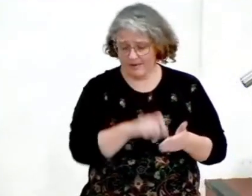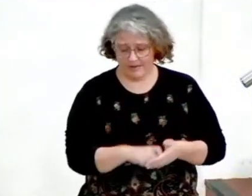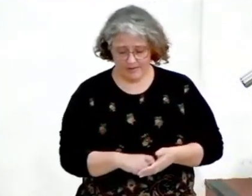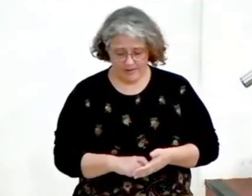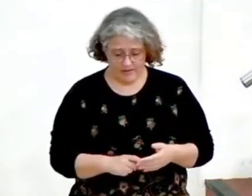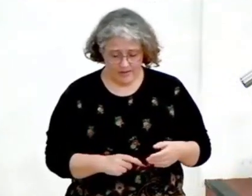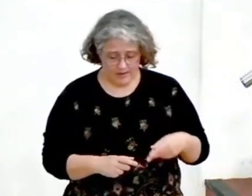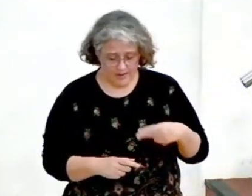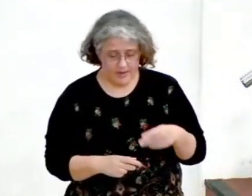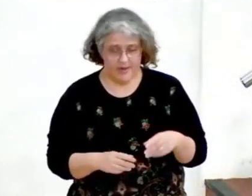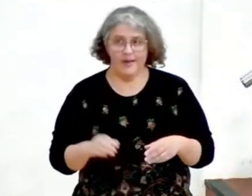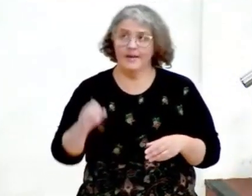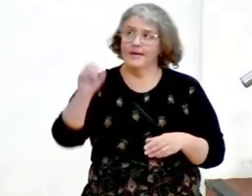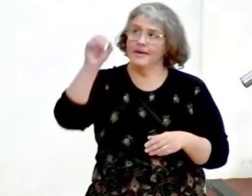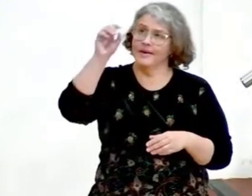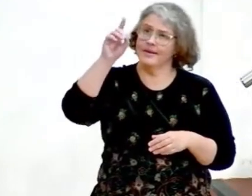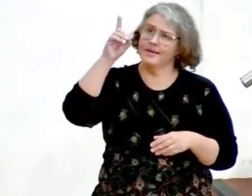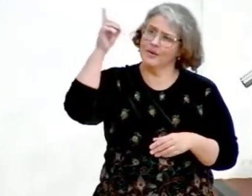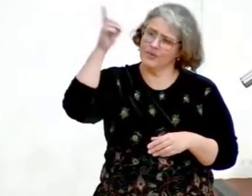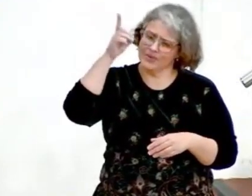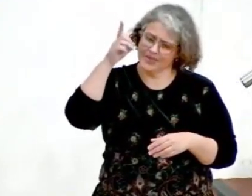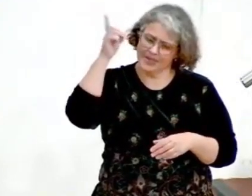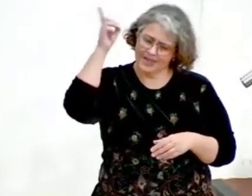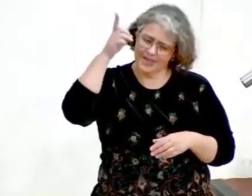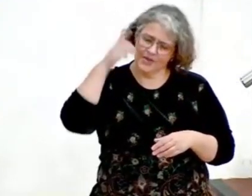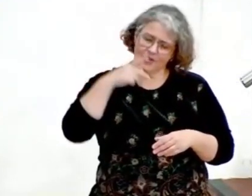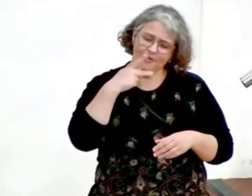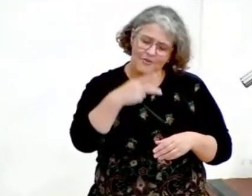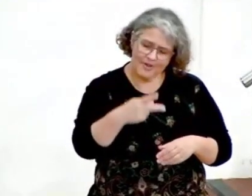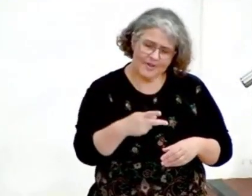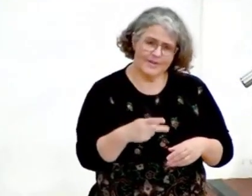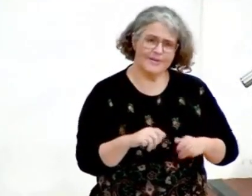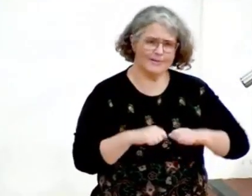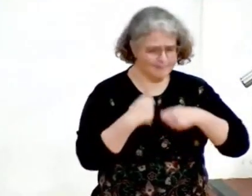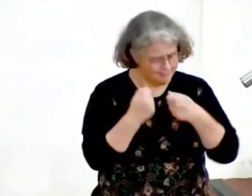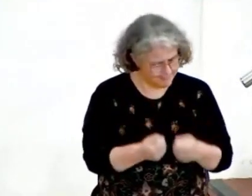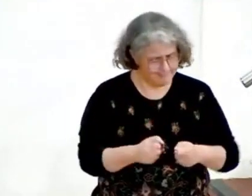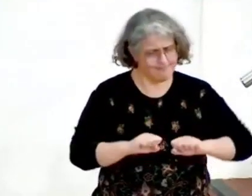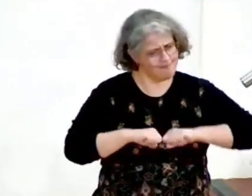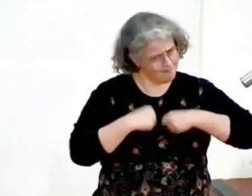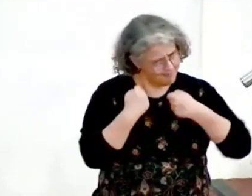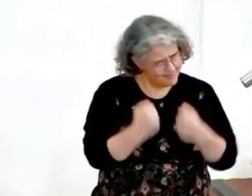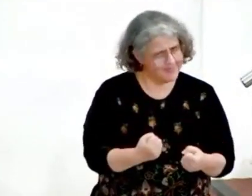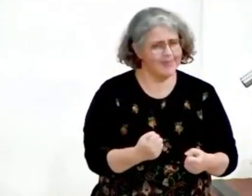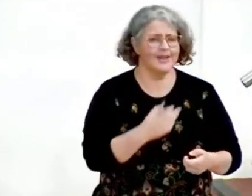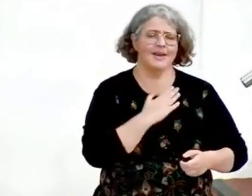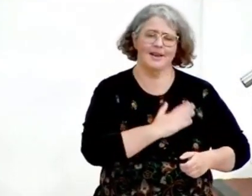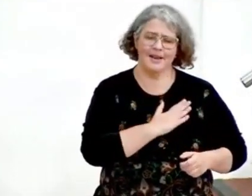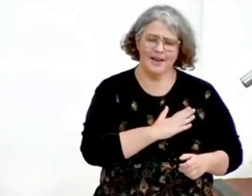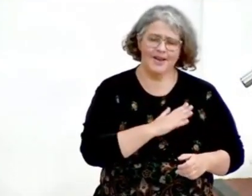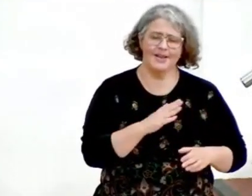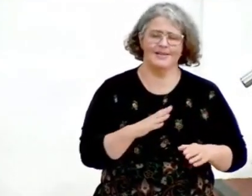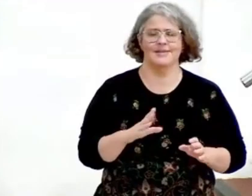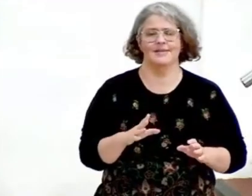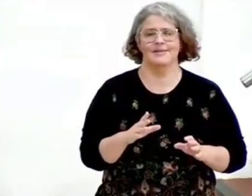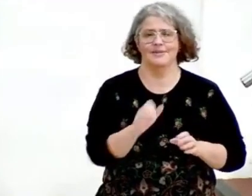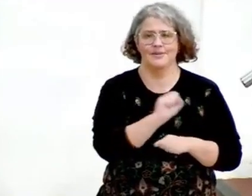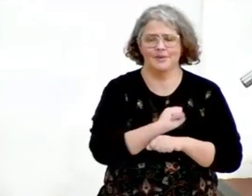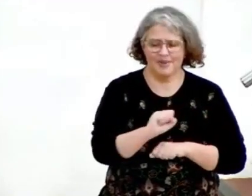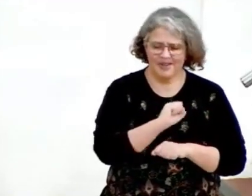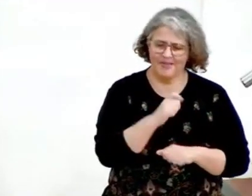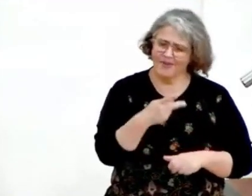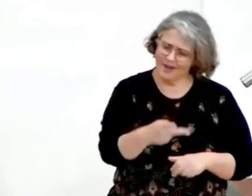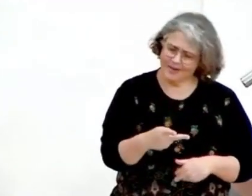Deus animando o coração de Abraão a respeito dessa promessa. Agora Deus vai chegar para ele e vai dizer: Abraão,